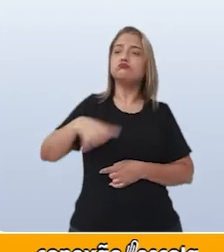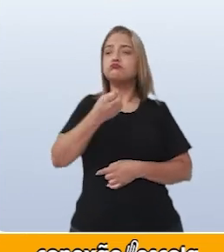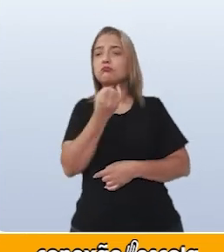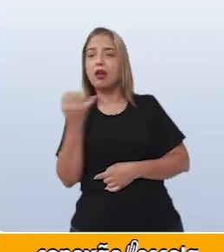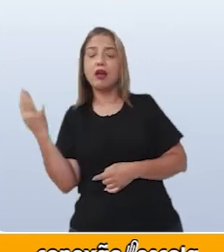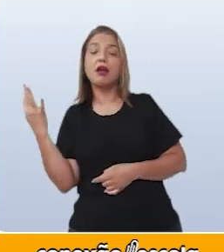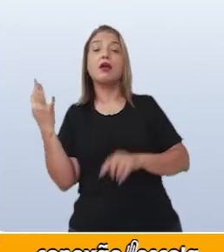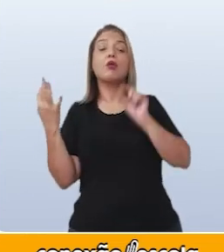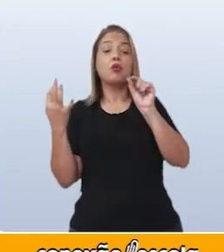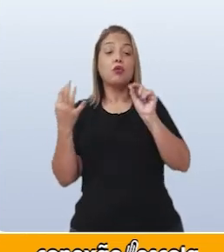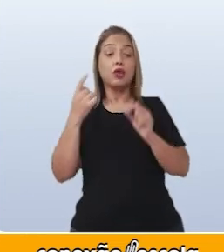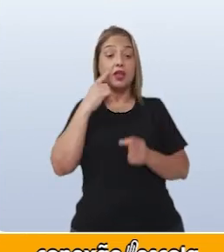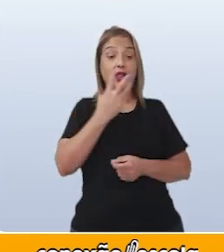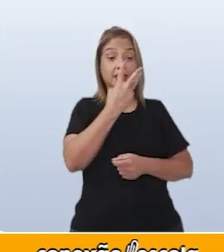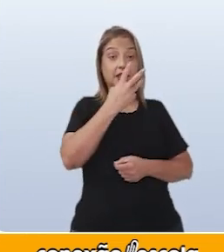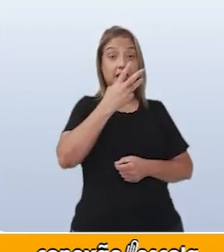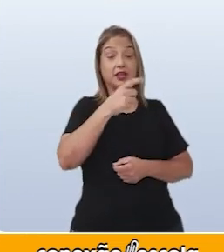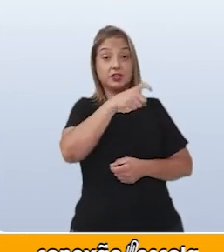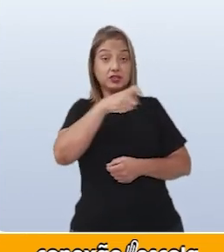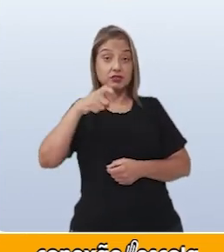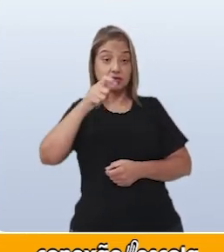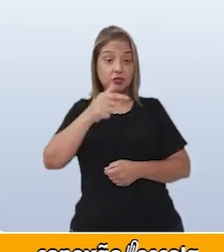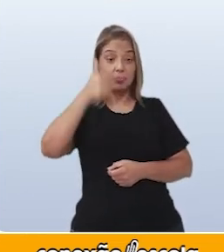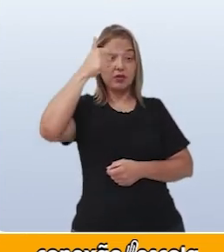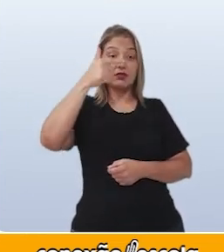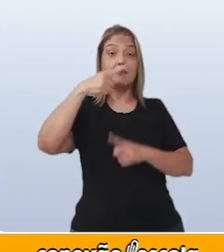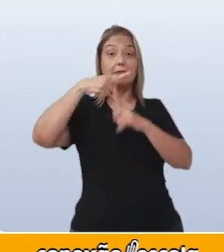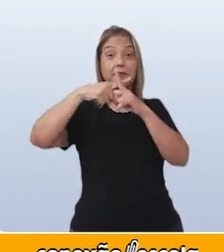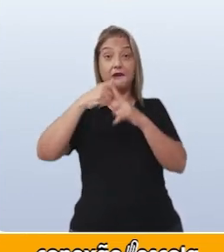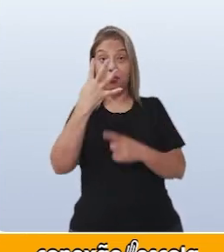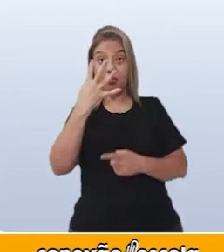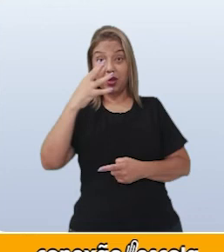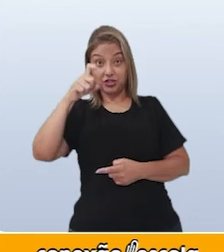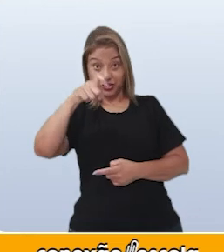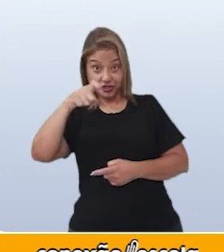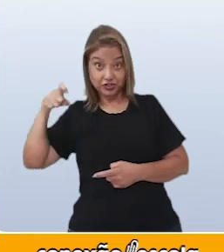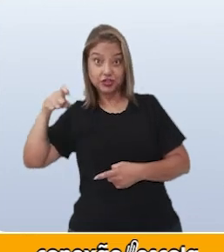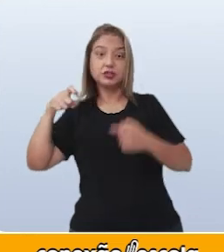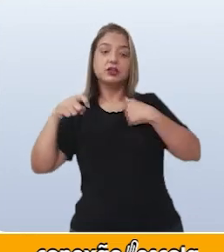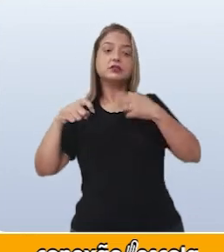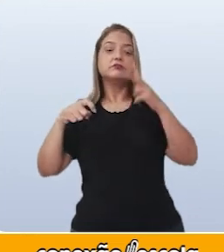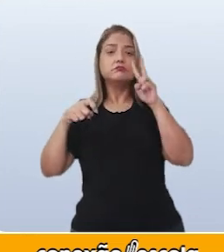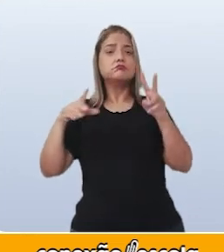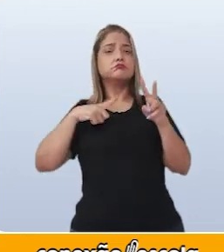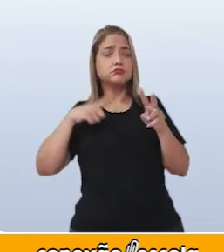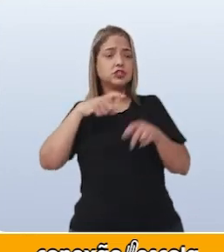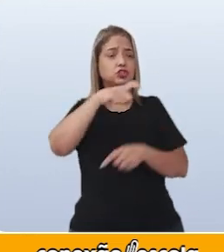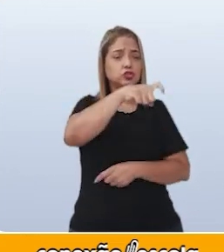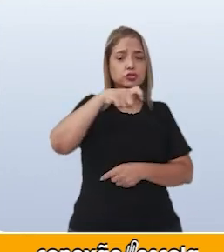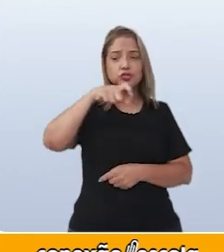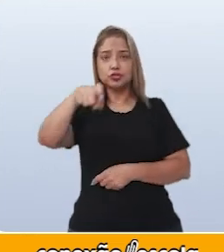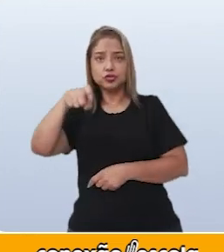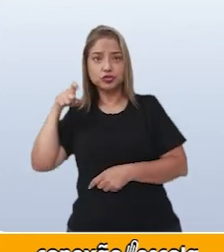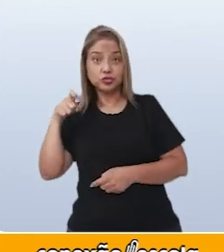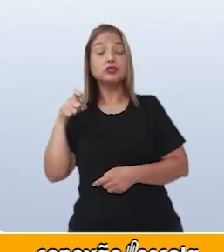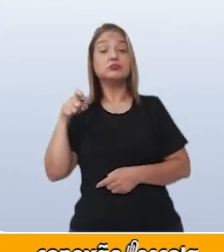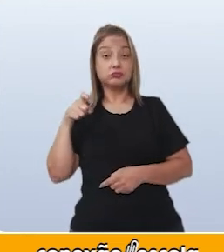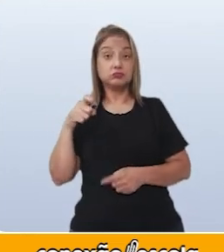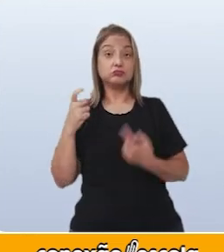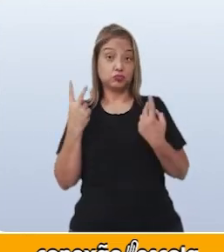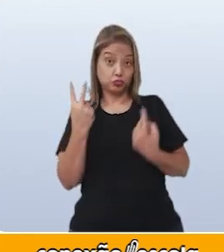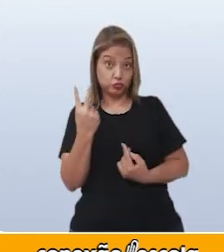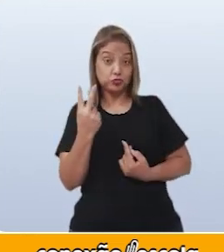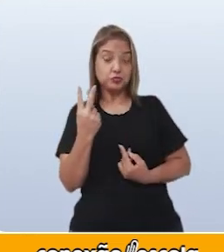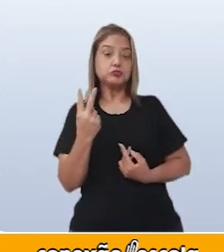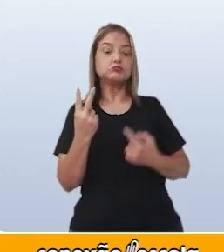ao quadrado mais 4x, primeiro, vejo que tenho x nos dois termos.